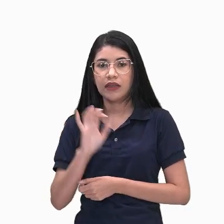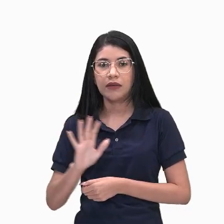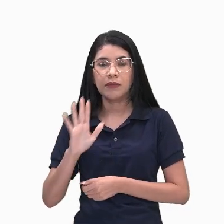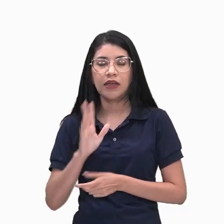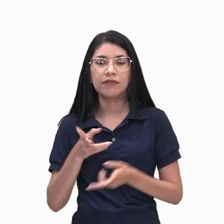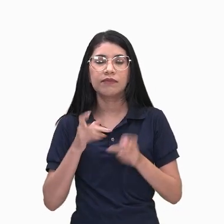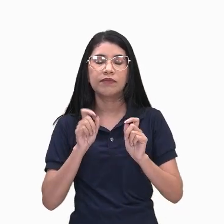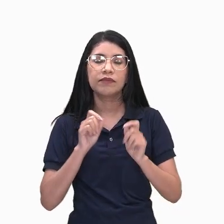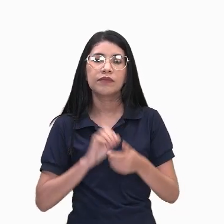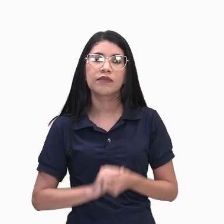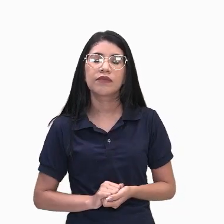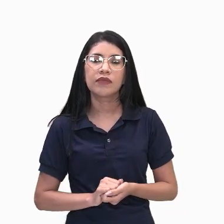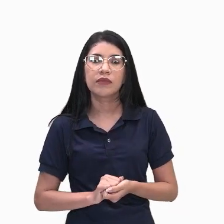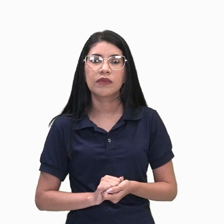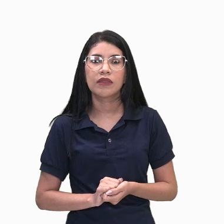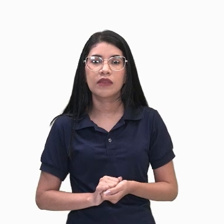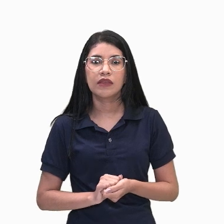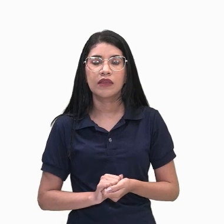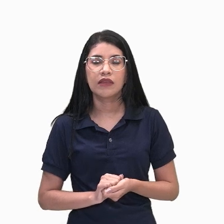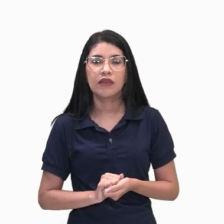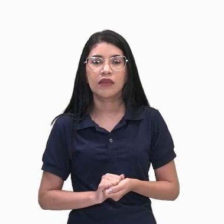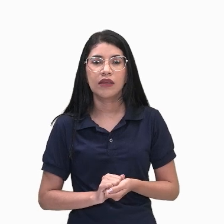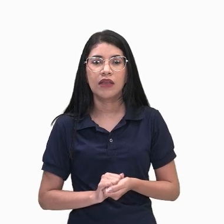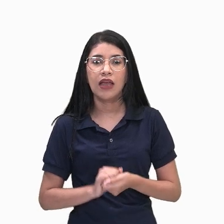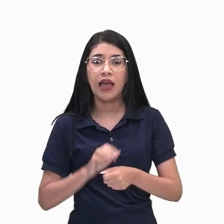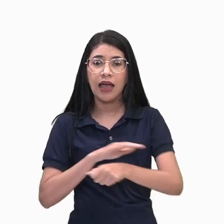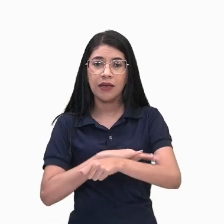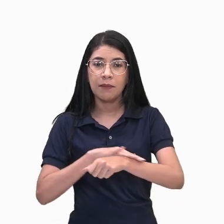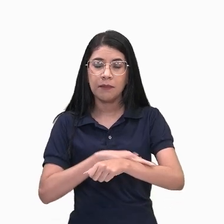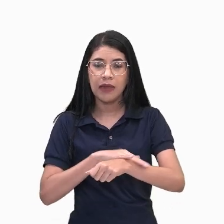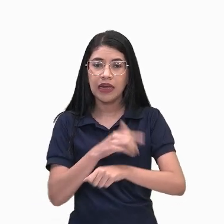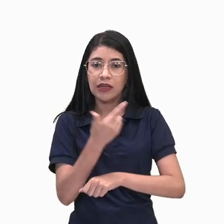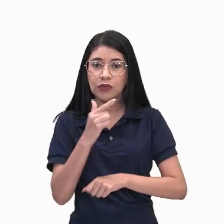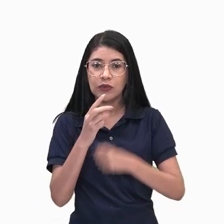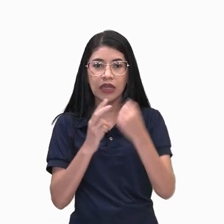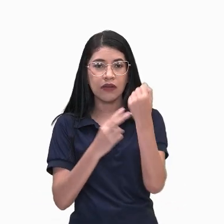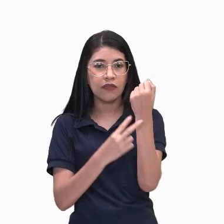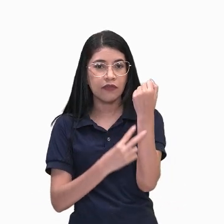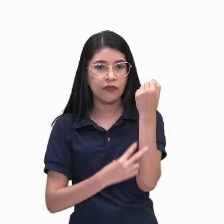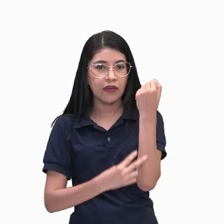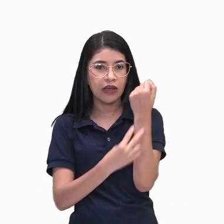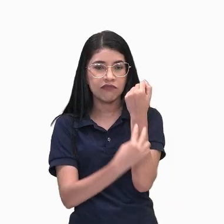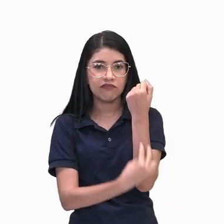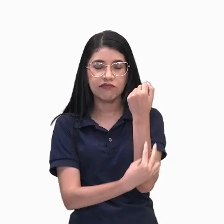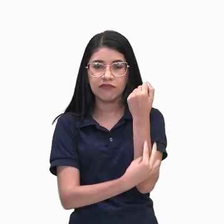justamente que esse tecido ele é avascular. O